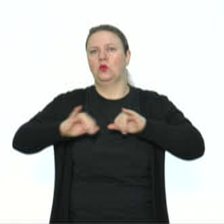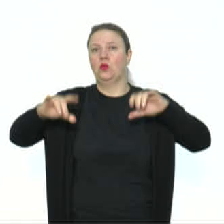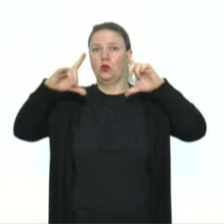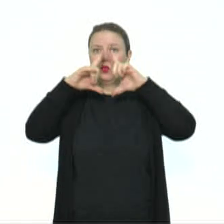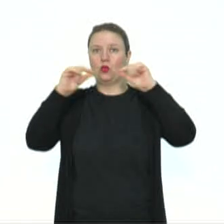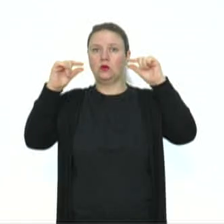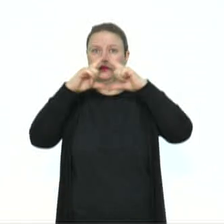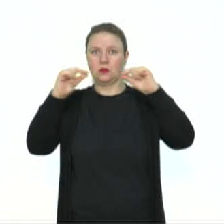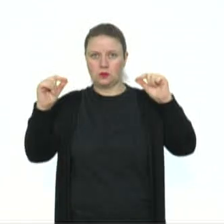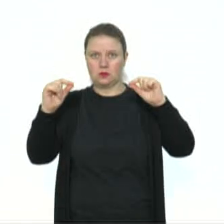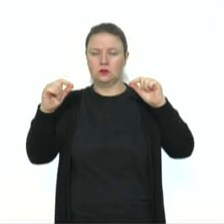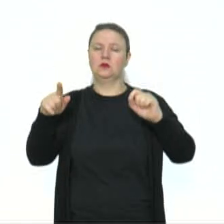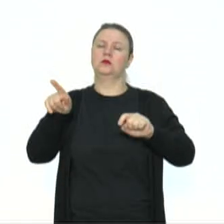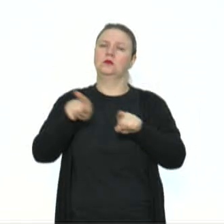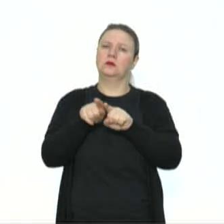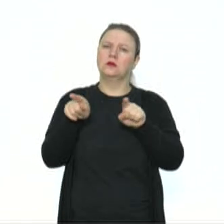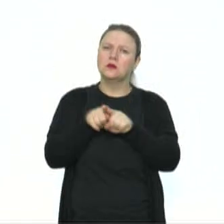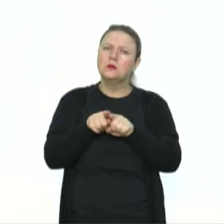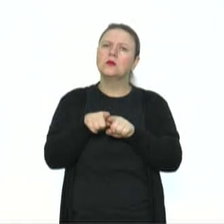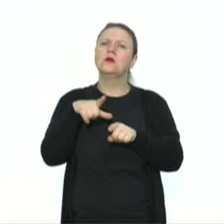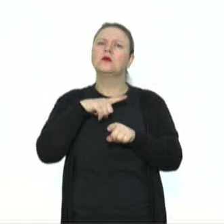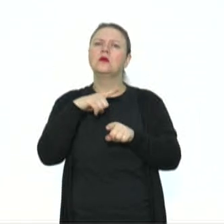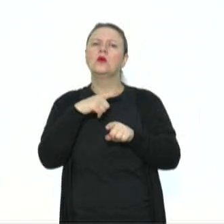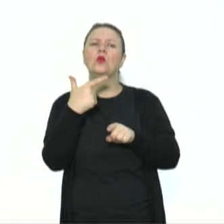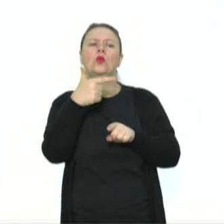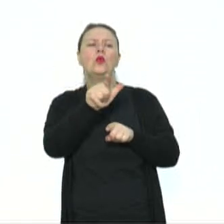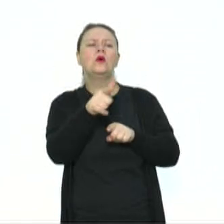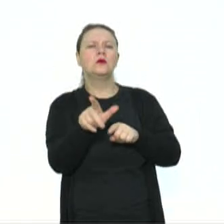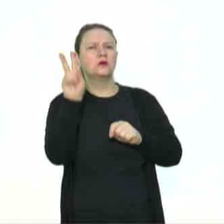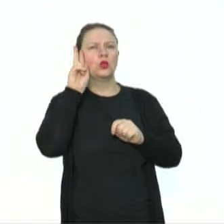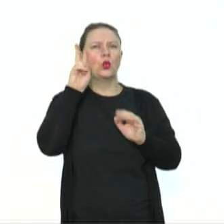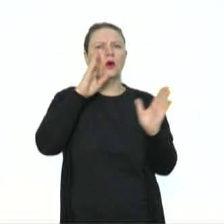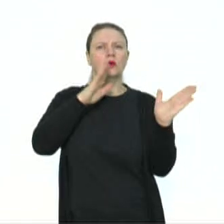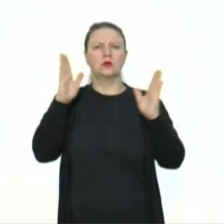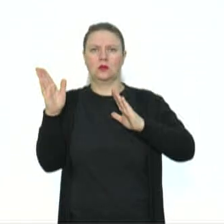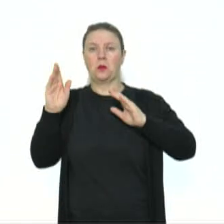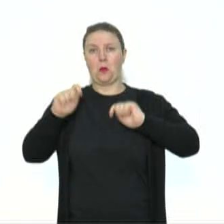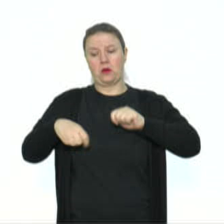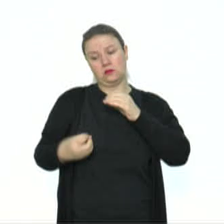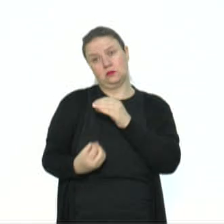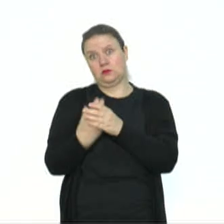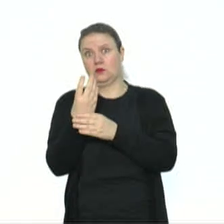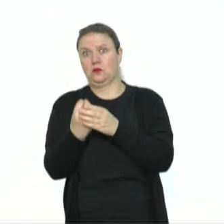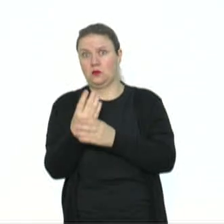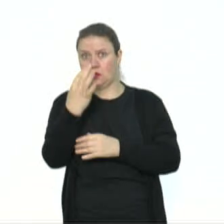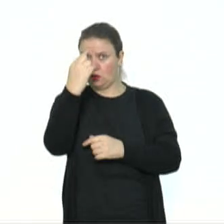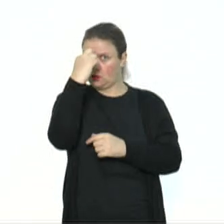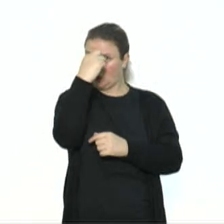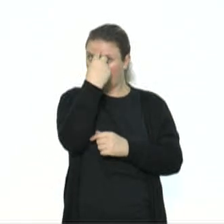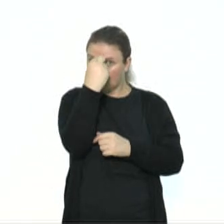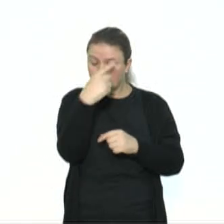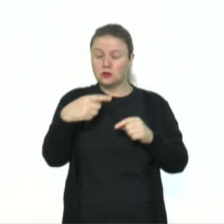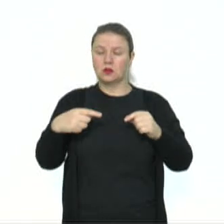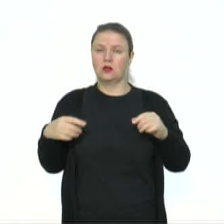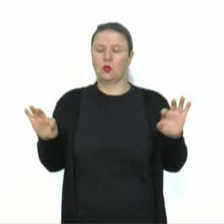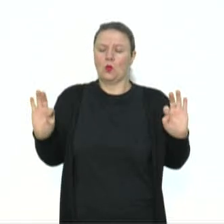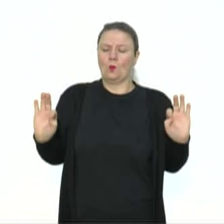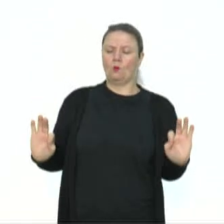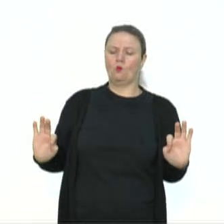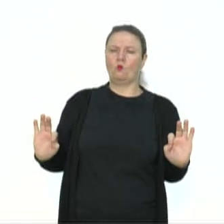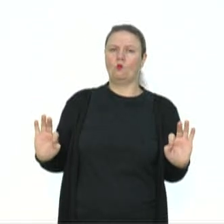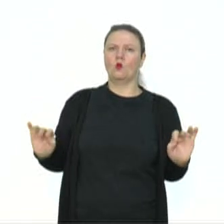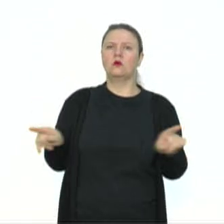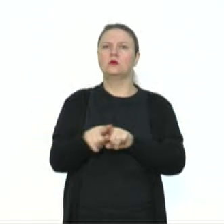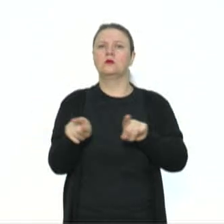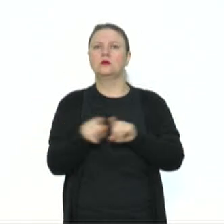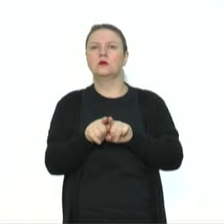Japão. Outras versões também contam que ela pode ter surgido na Índia, através de monges budistas, né, e depois levado para a China